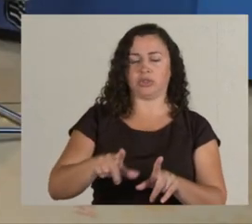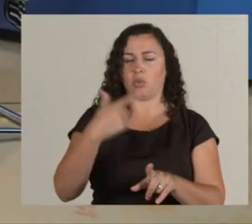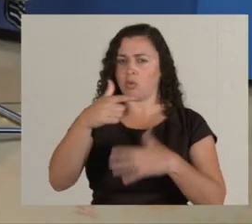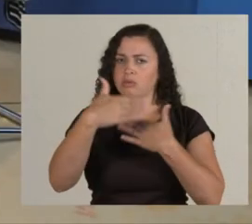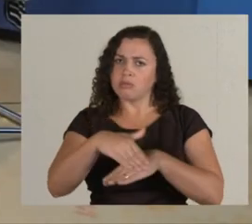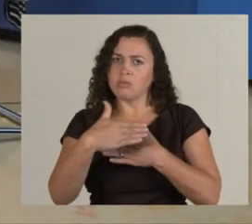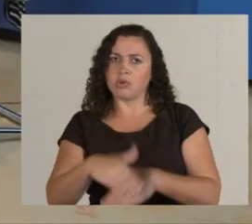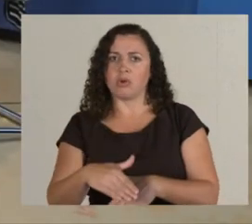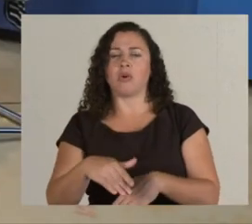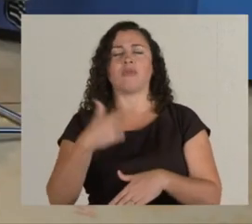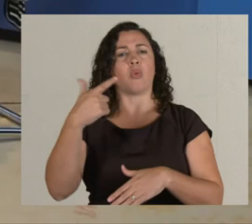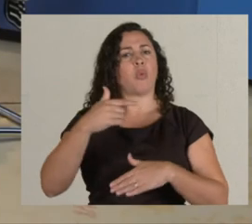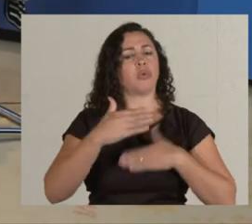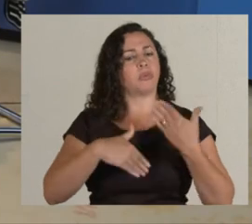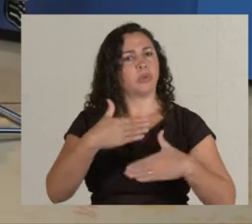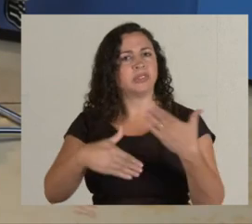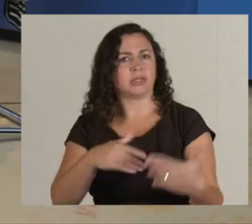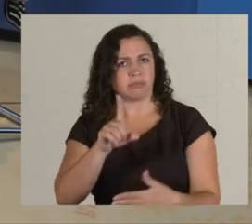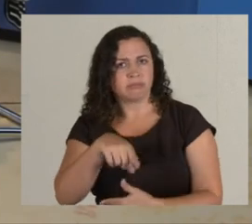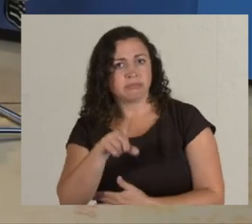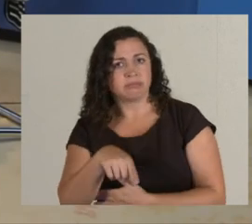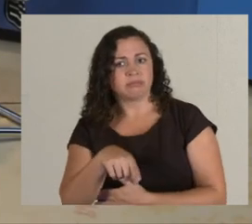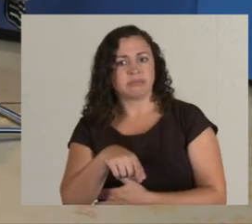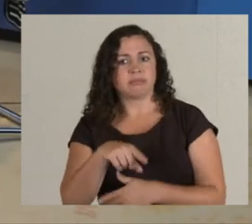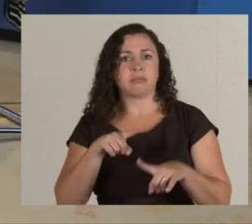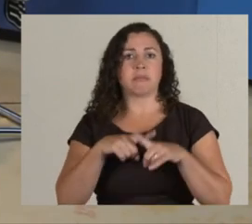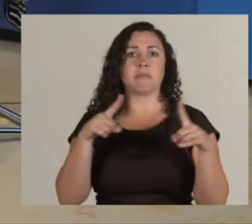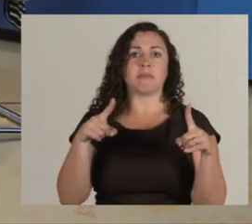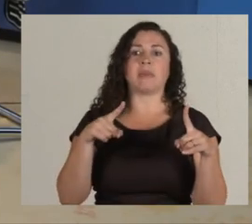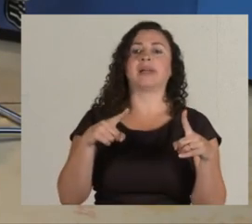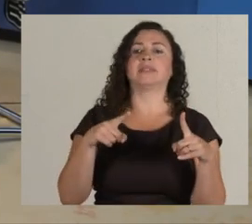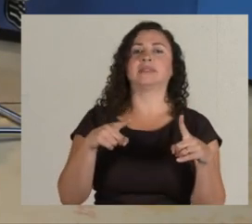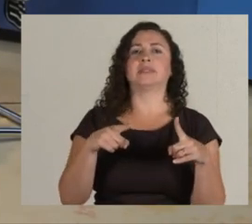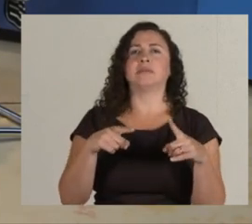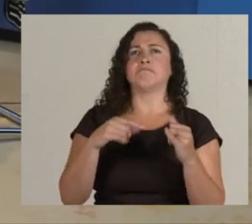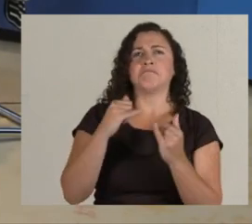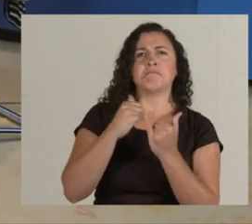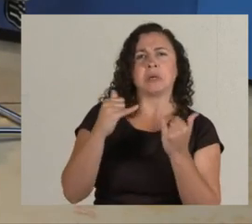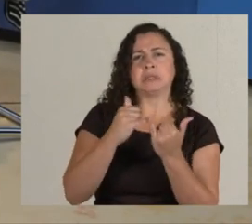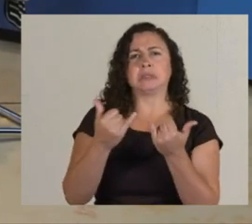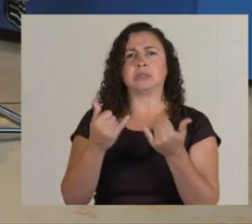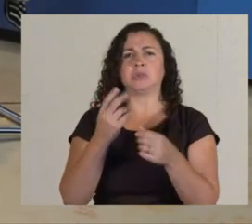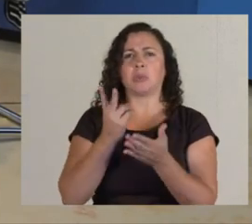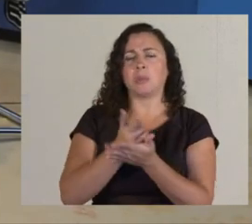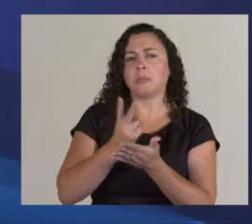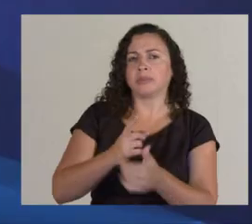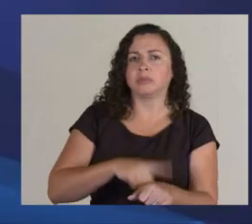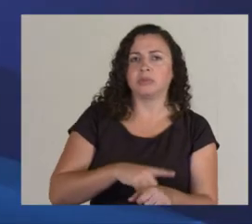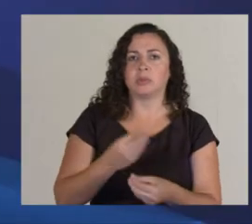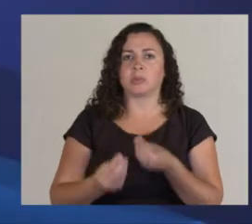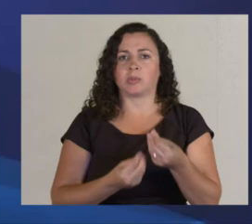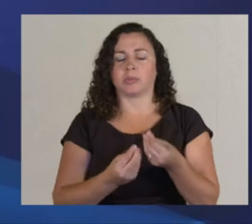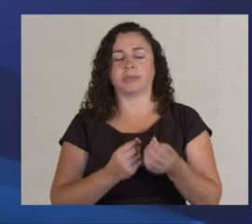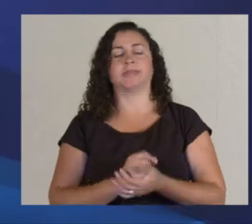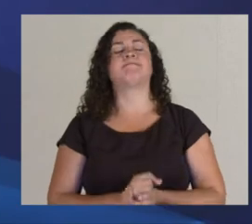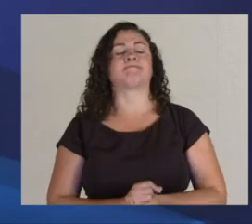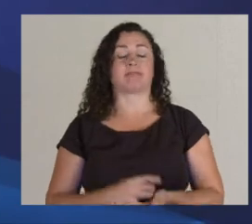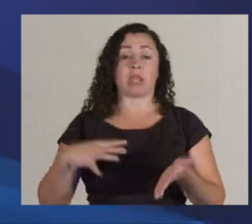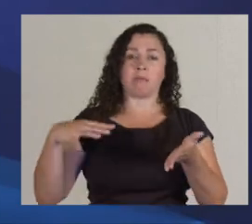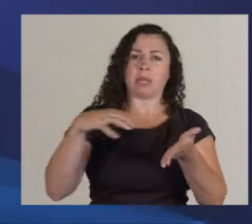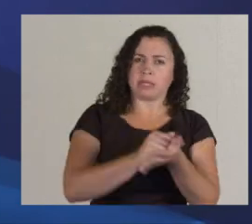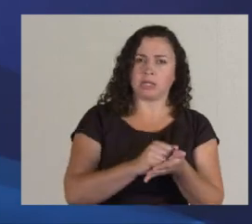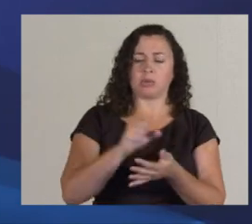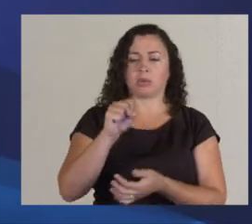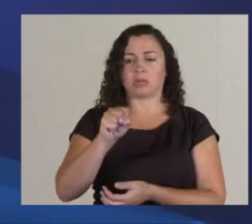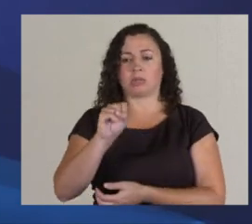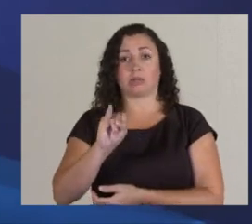dizer, seria um outro processo, mas mais ou menos simultâneo? É. Todas as matrículas, tanto pelo